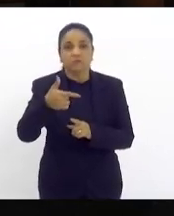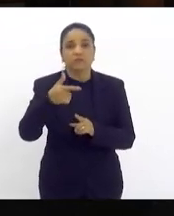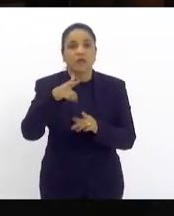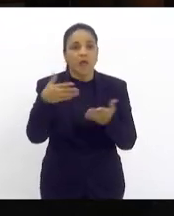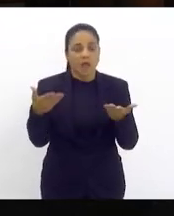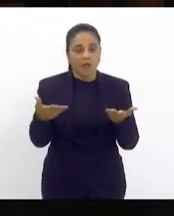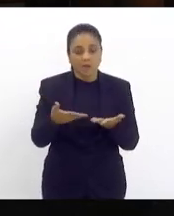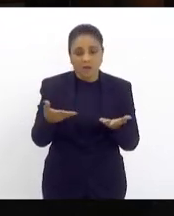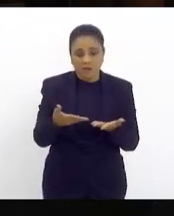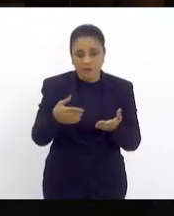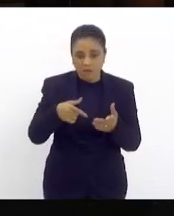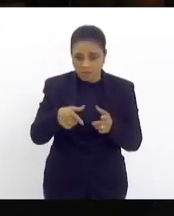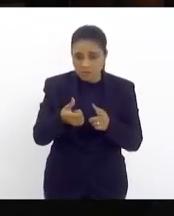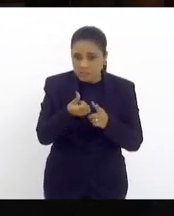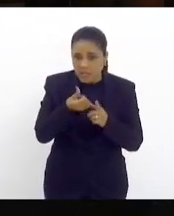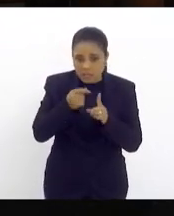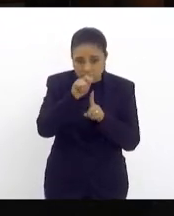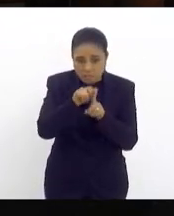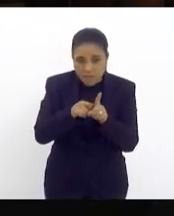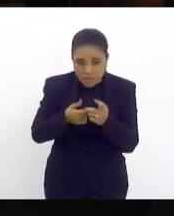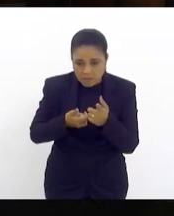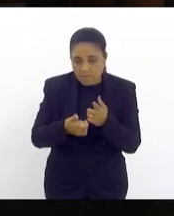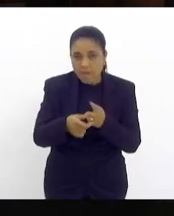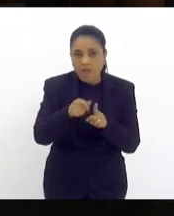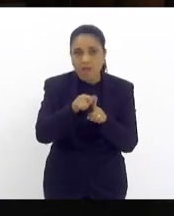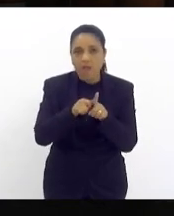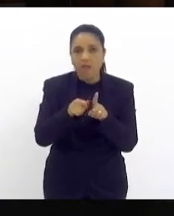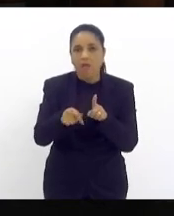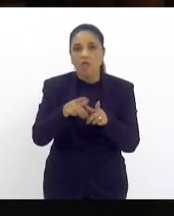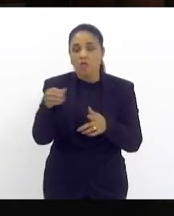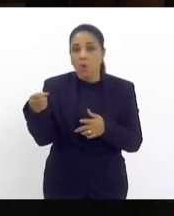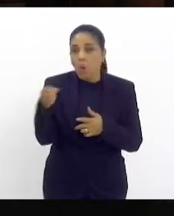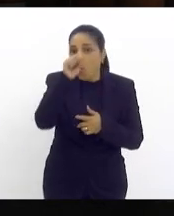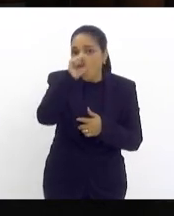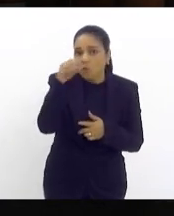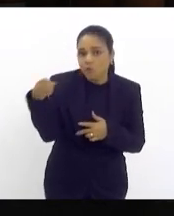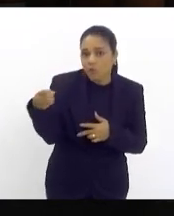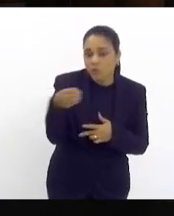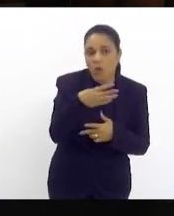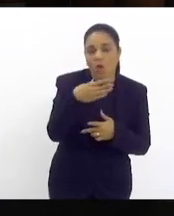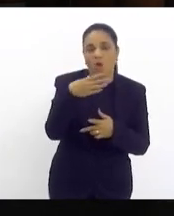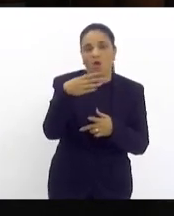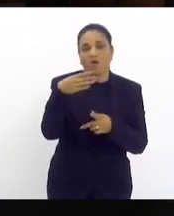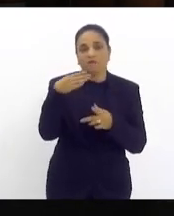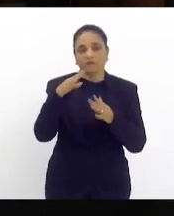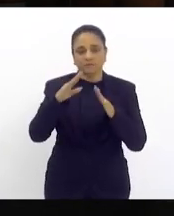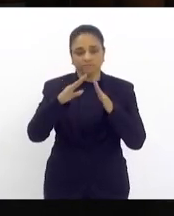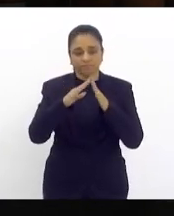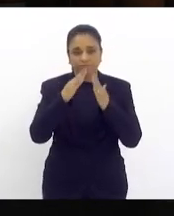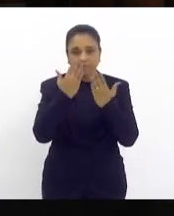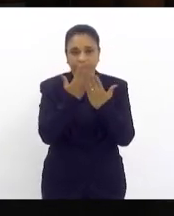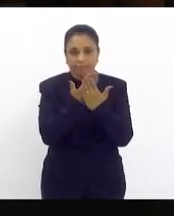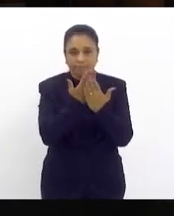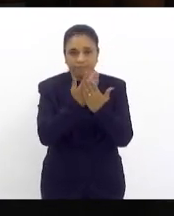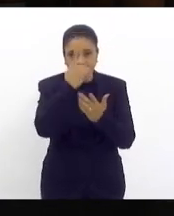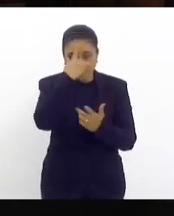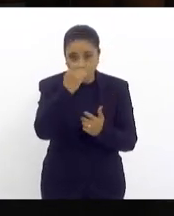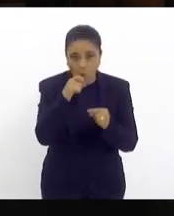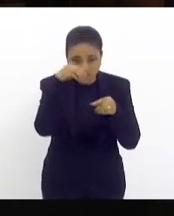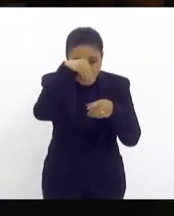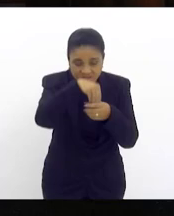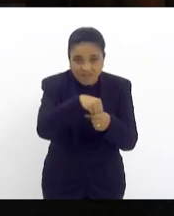nos últimos seis meses aconteceram 8 novos ataques E aí nos questionamos do porquê Porque